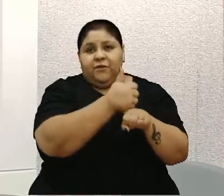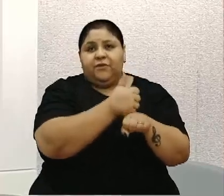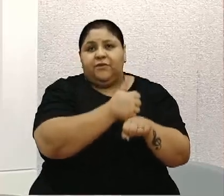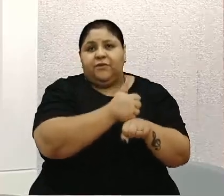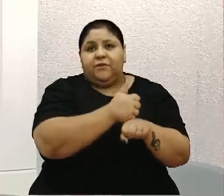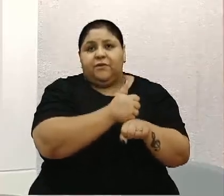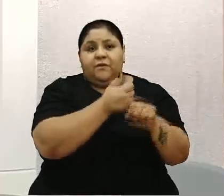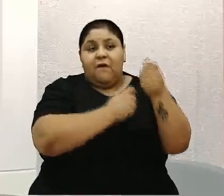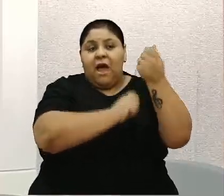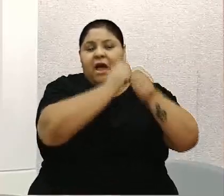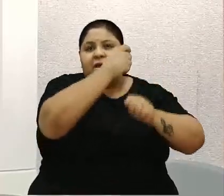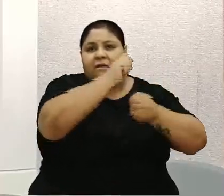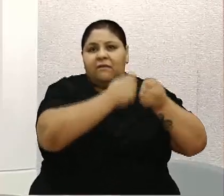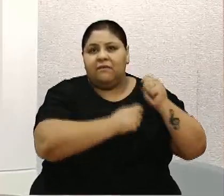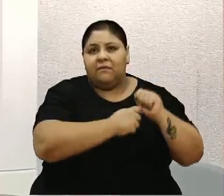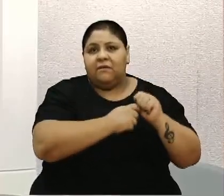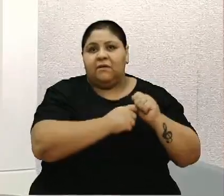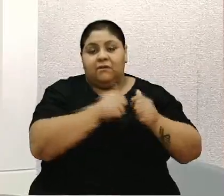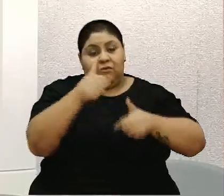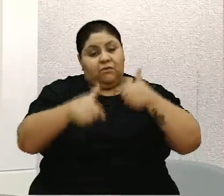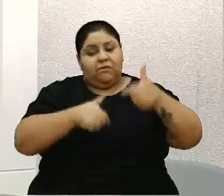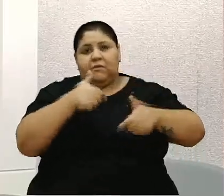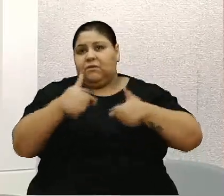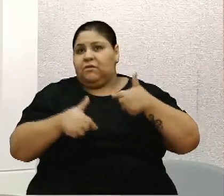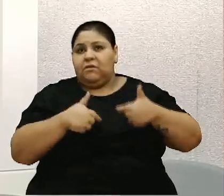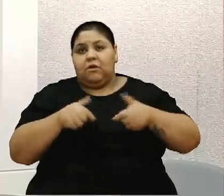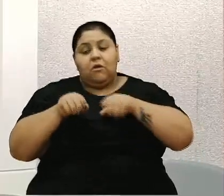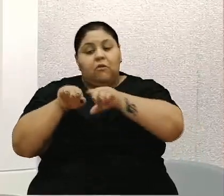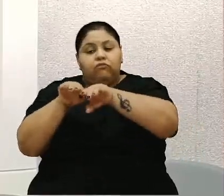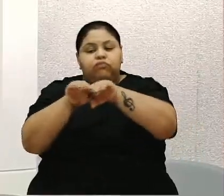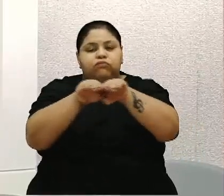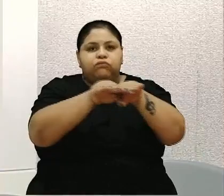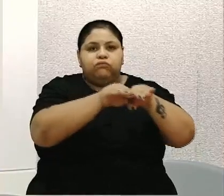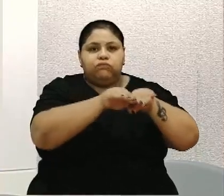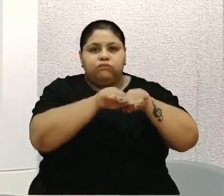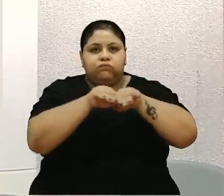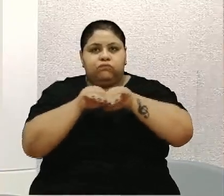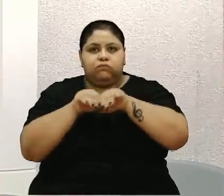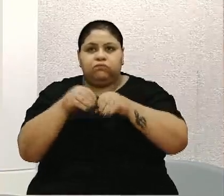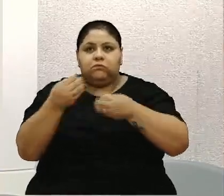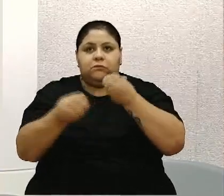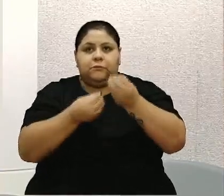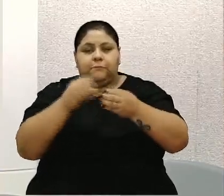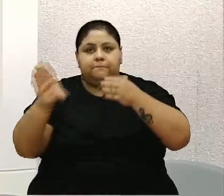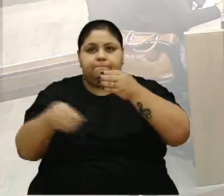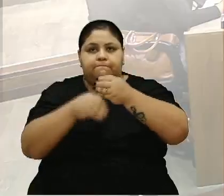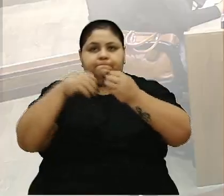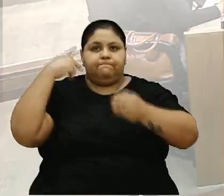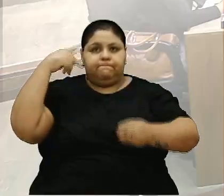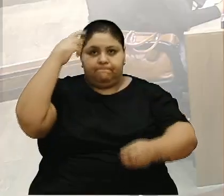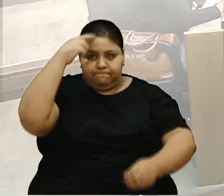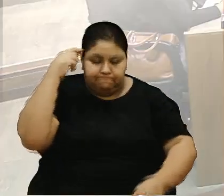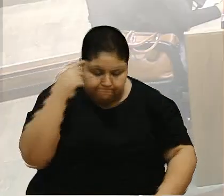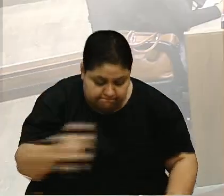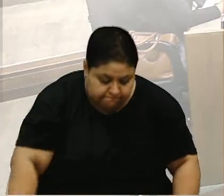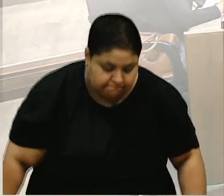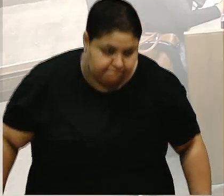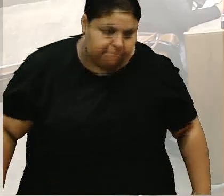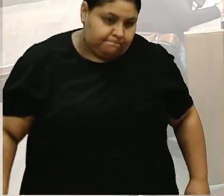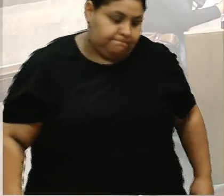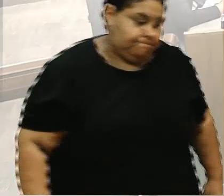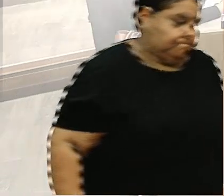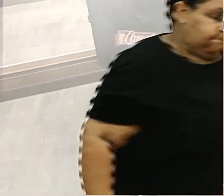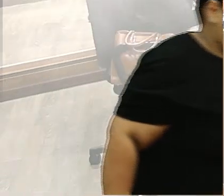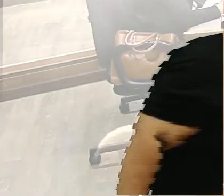a indústria, preservar empregos e de forma harmoniosa conduzir nossa cidade. Sua parte, vereador. Vereador, acho